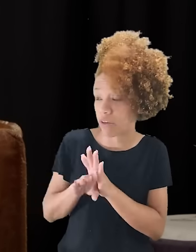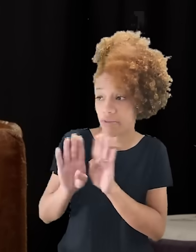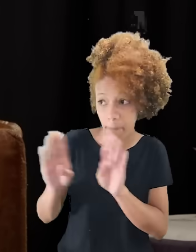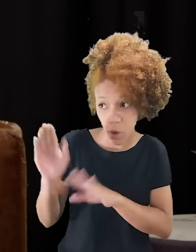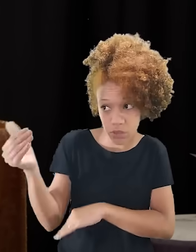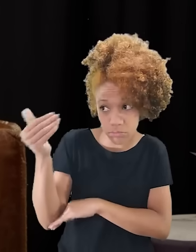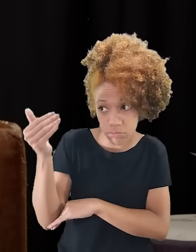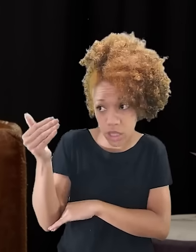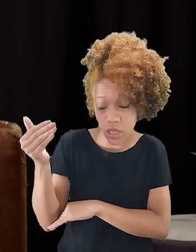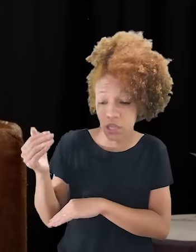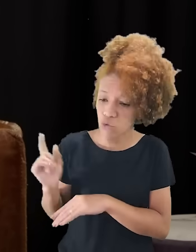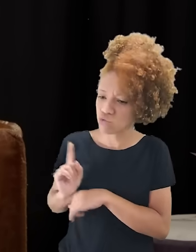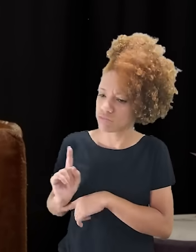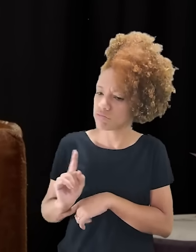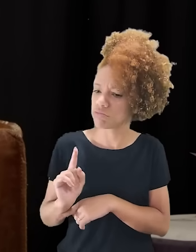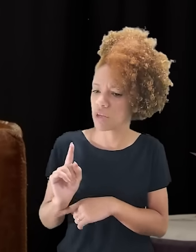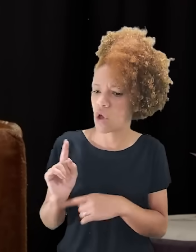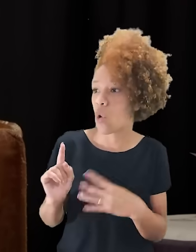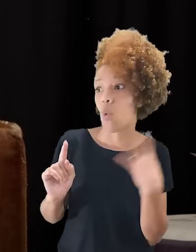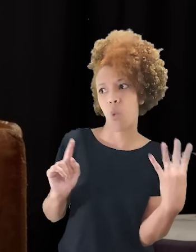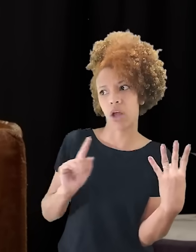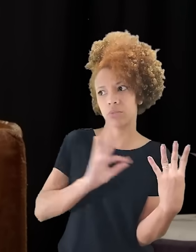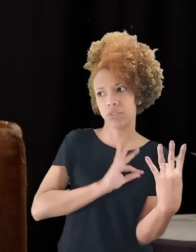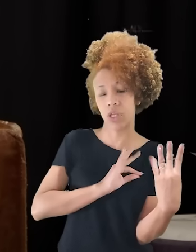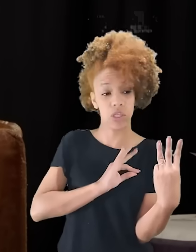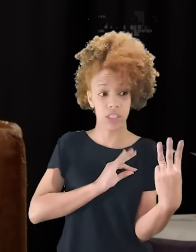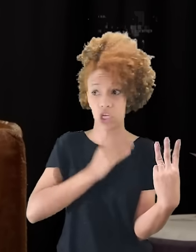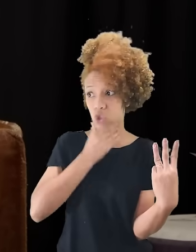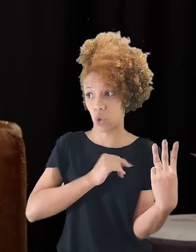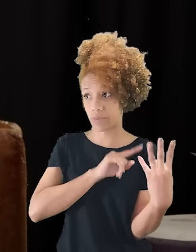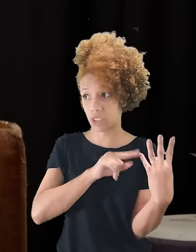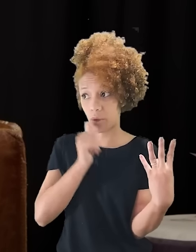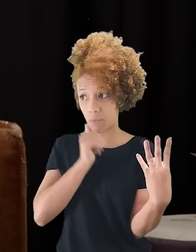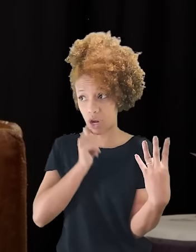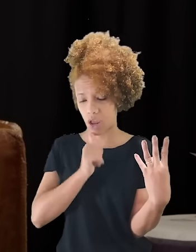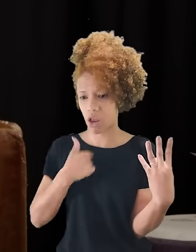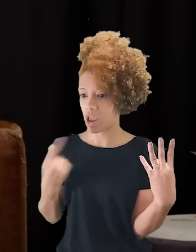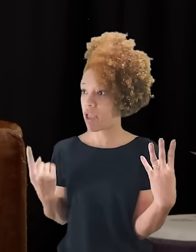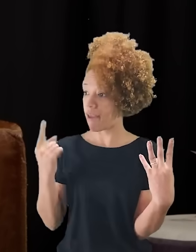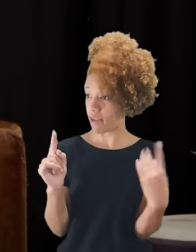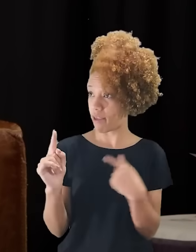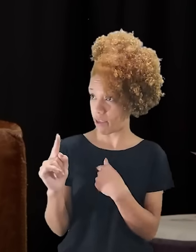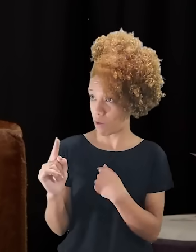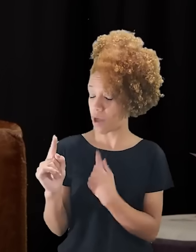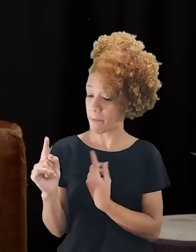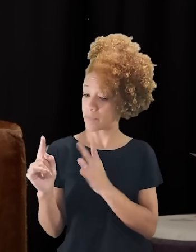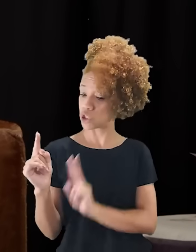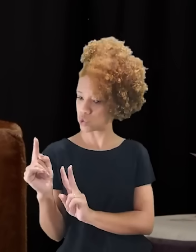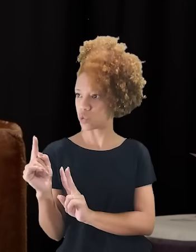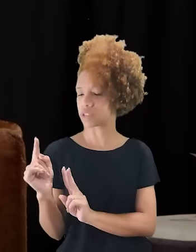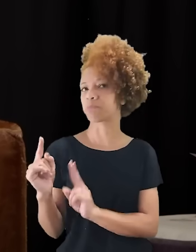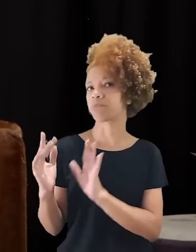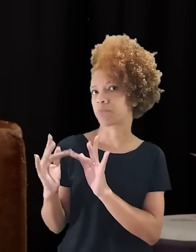porta do meu hotel tava acho que quatro policiais três homens e uma mulher e tava Eu mais três pessoas que viajaram